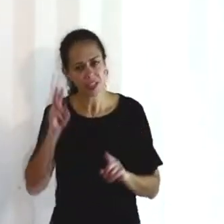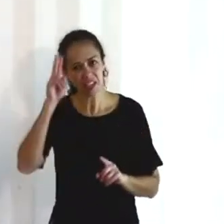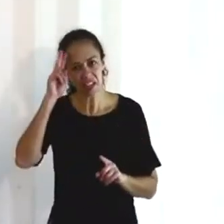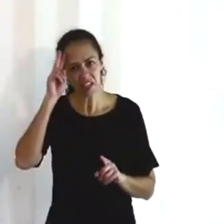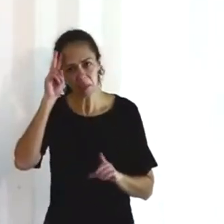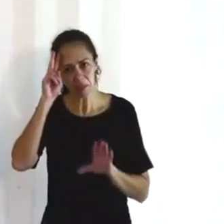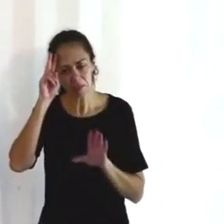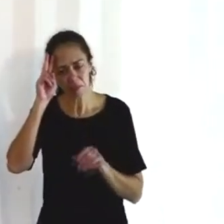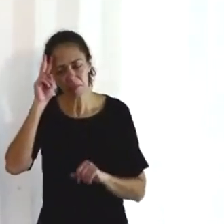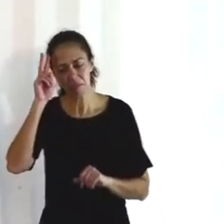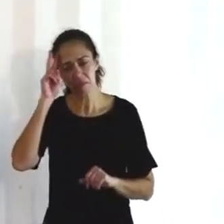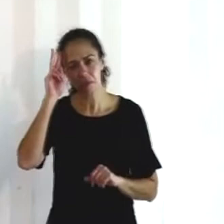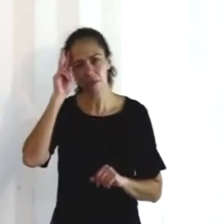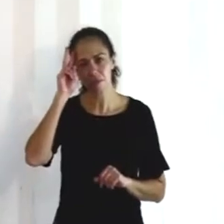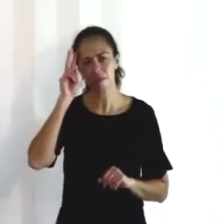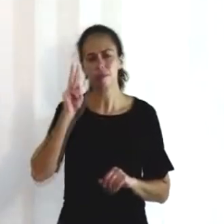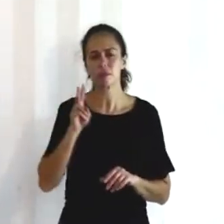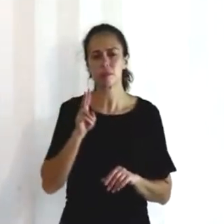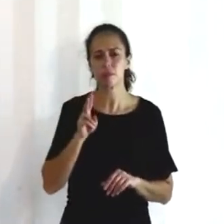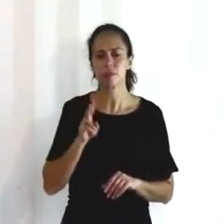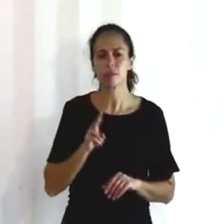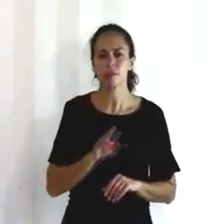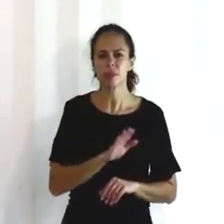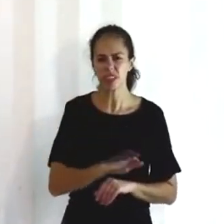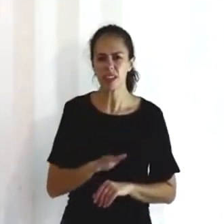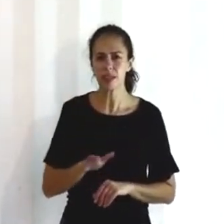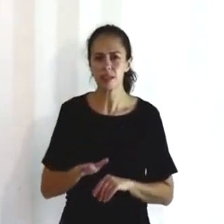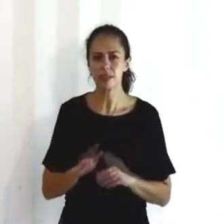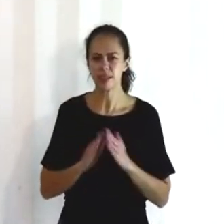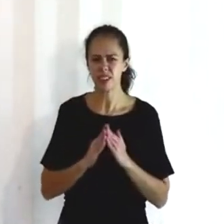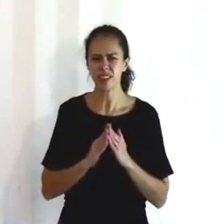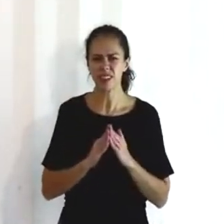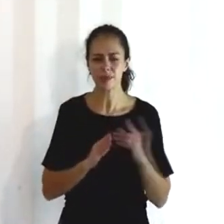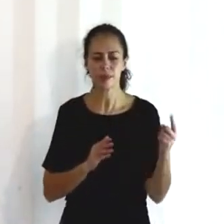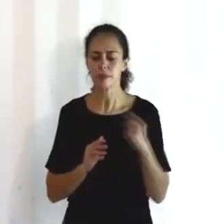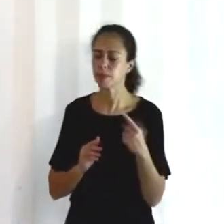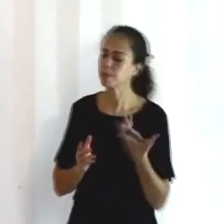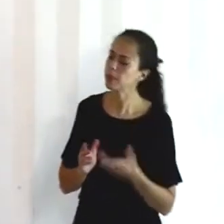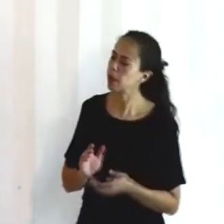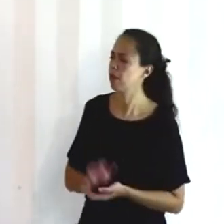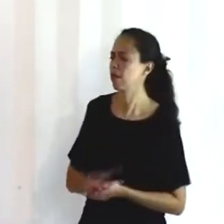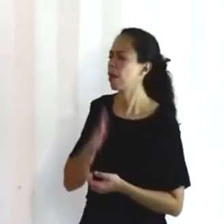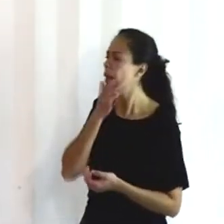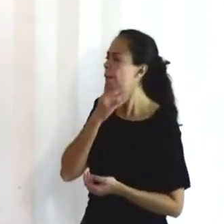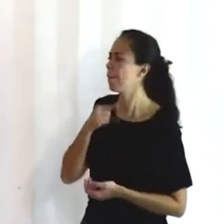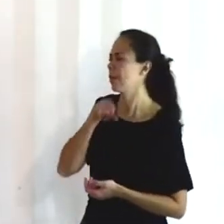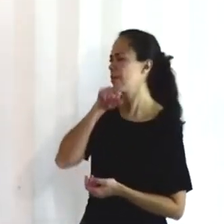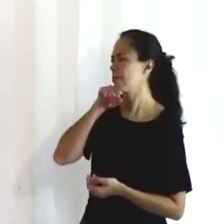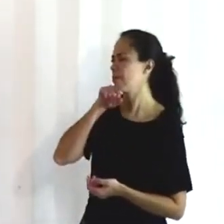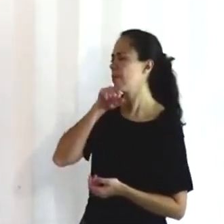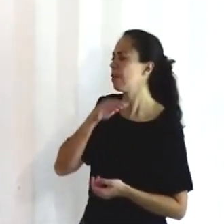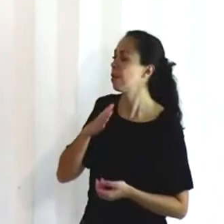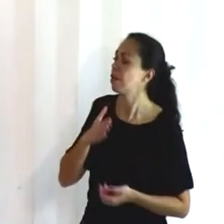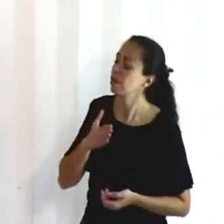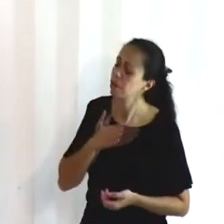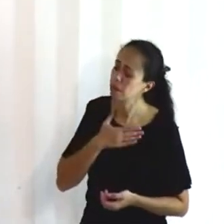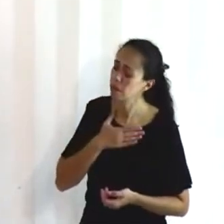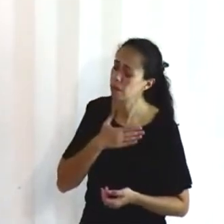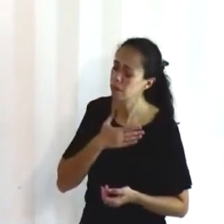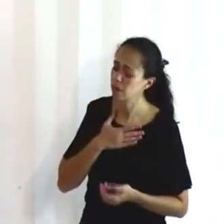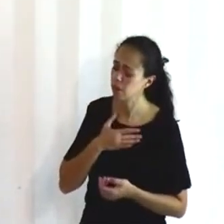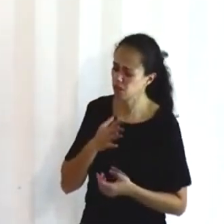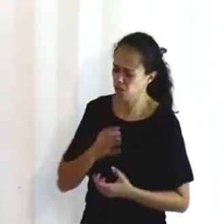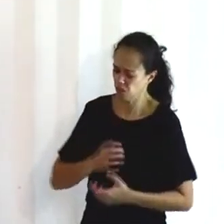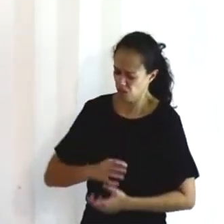muita raiva hoje. Muita raiva, porque os meus amiguinhos têm zombado de mim,